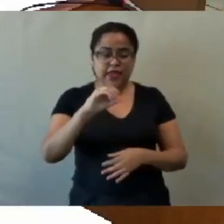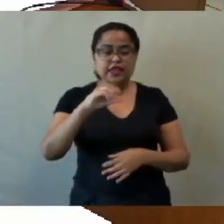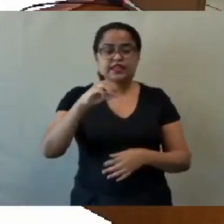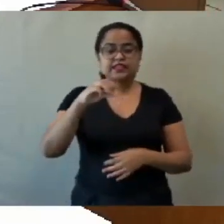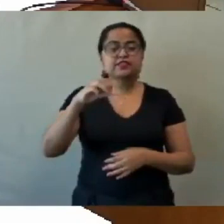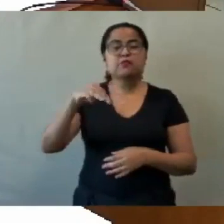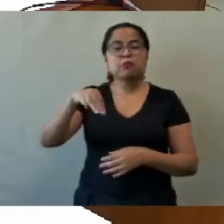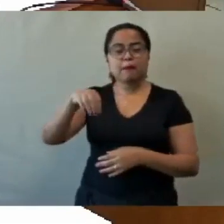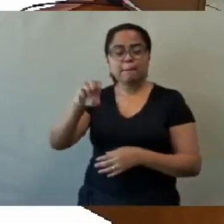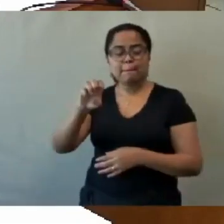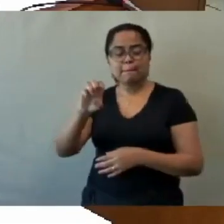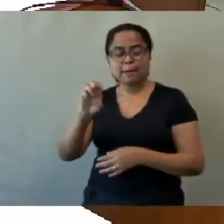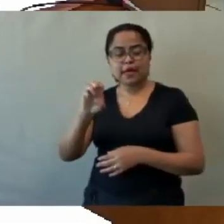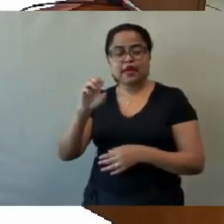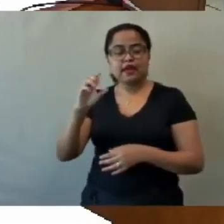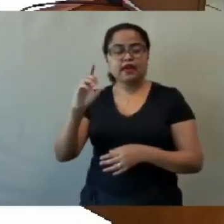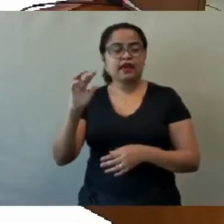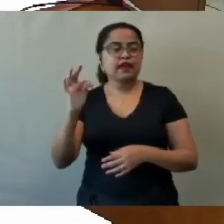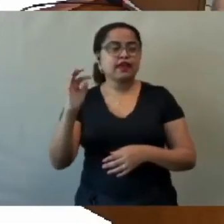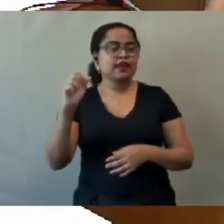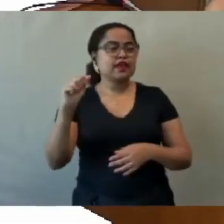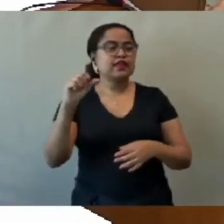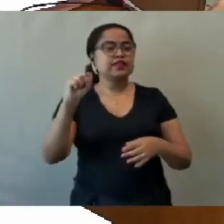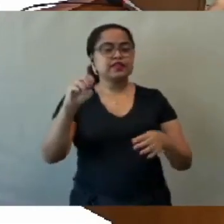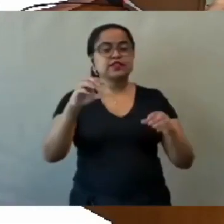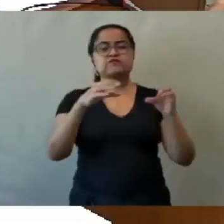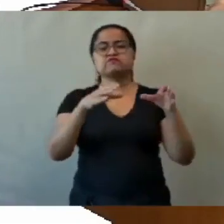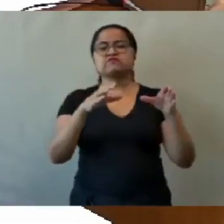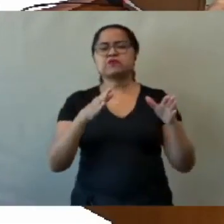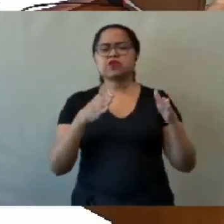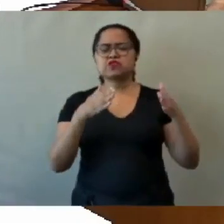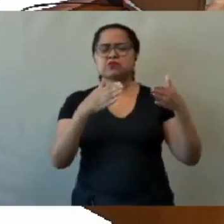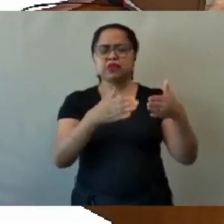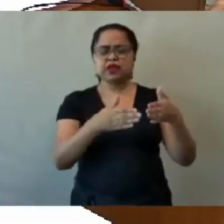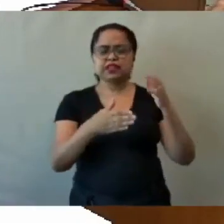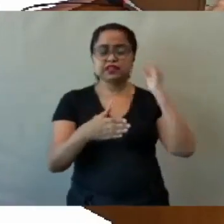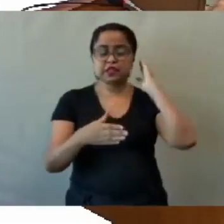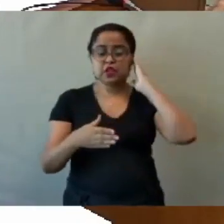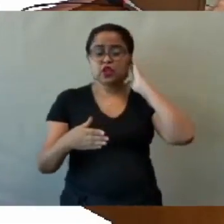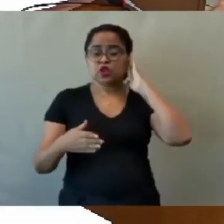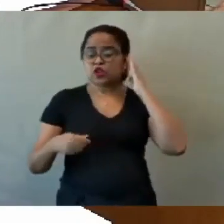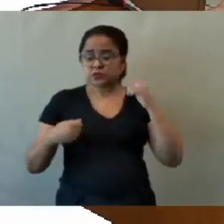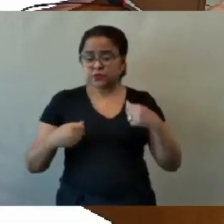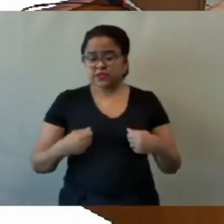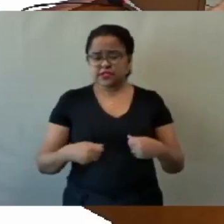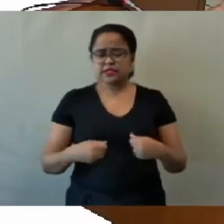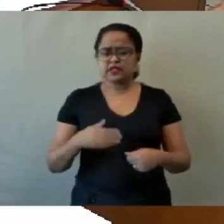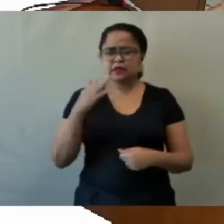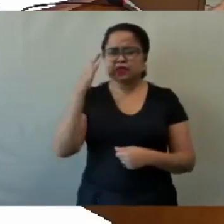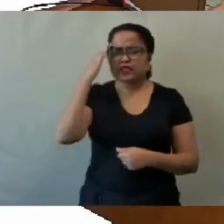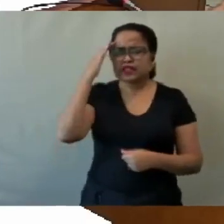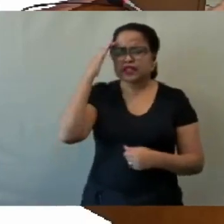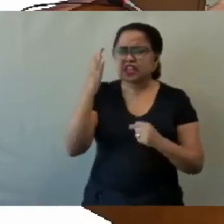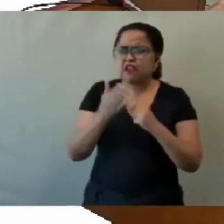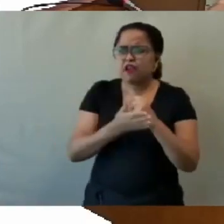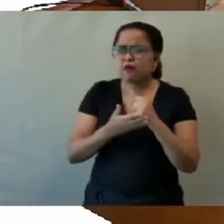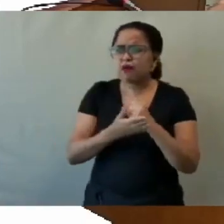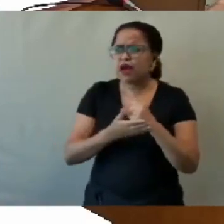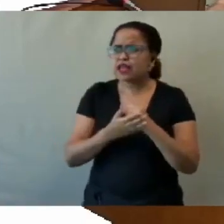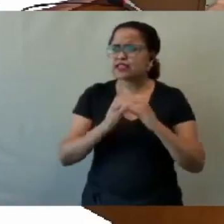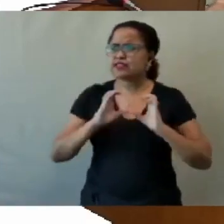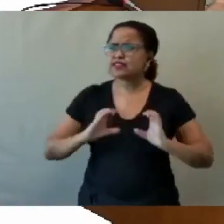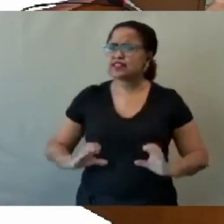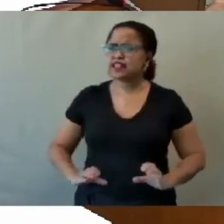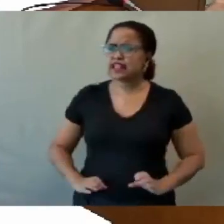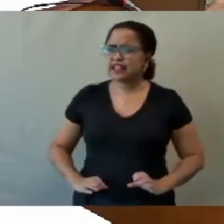né, a gente precisa de entender que a base da cidadania no Brasil é a educação,